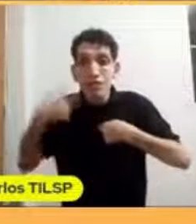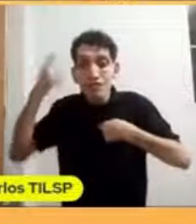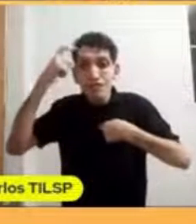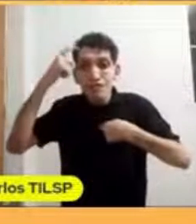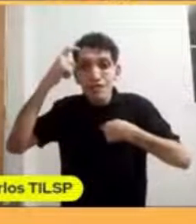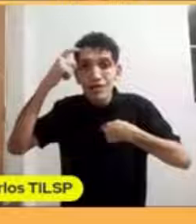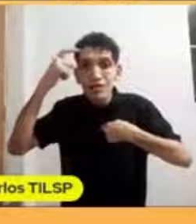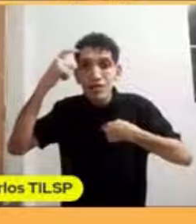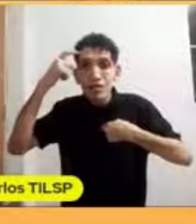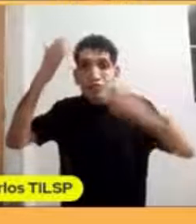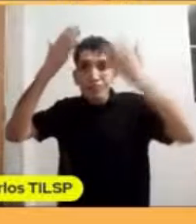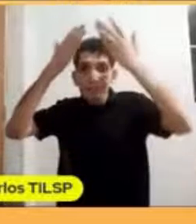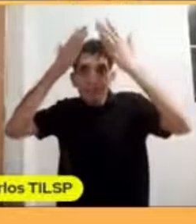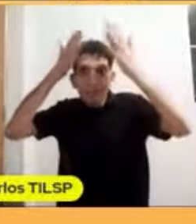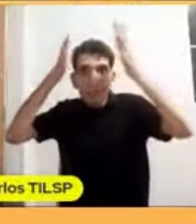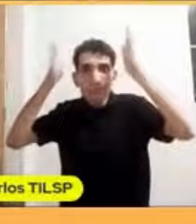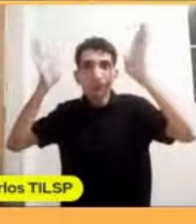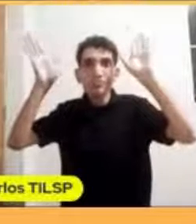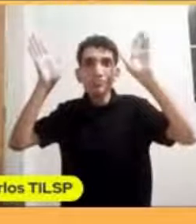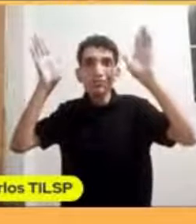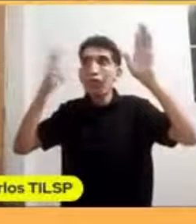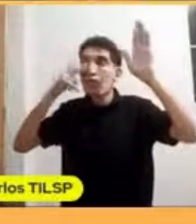como que eu iria